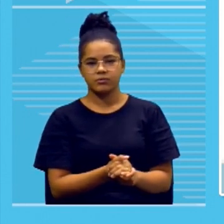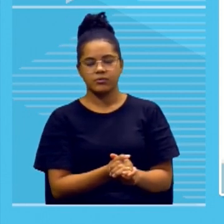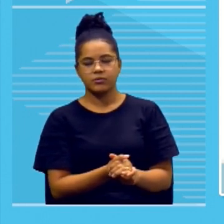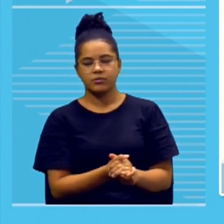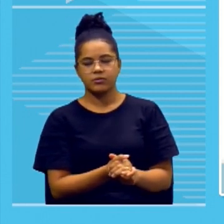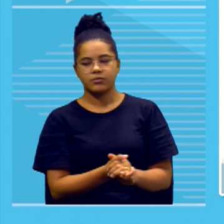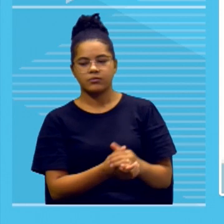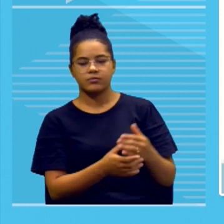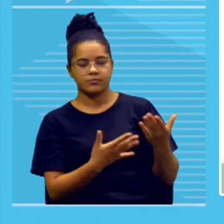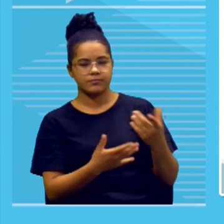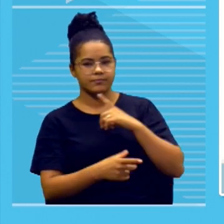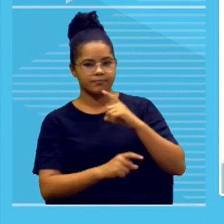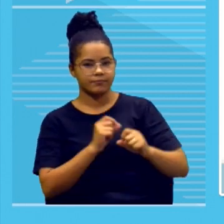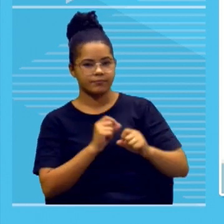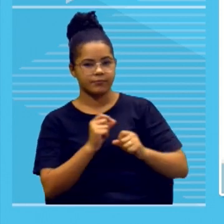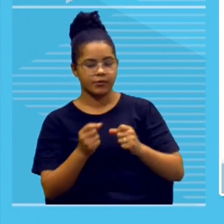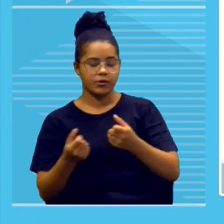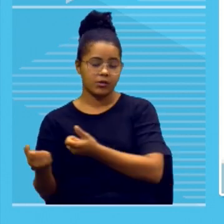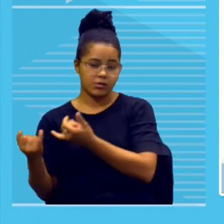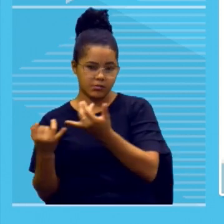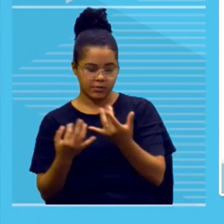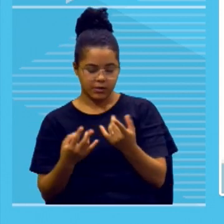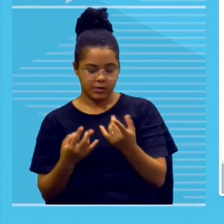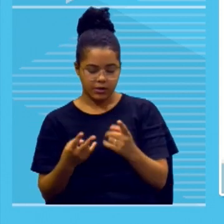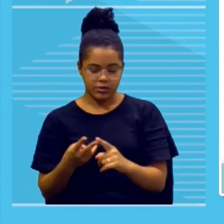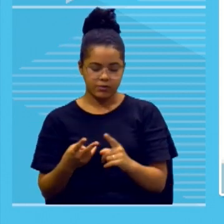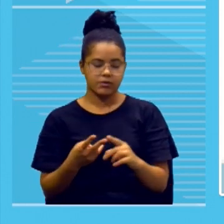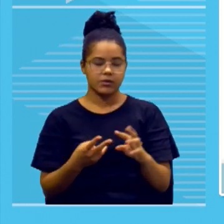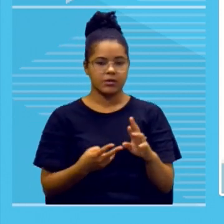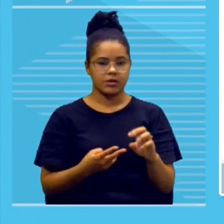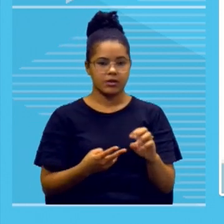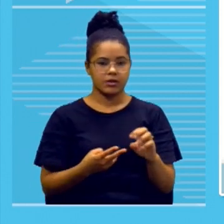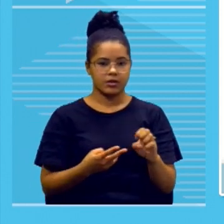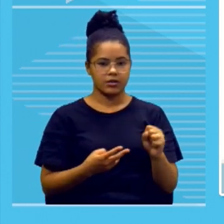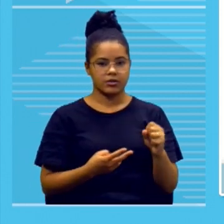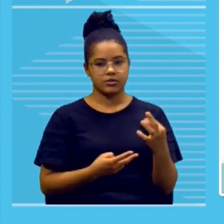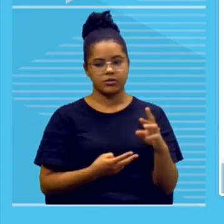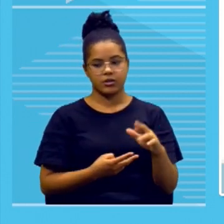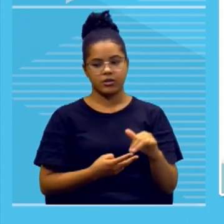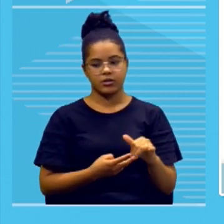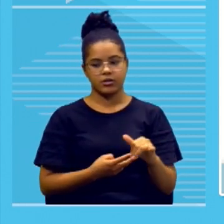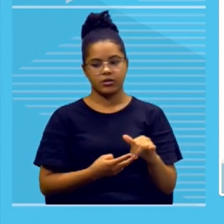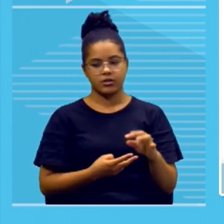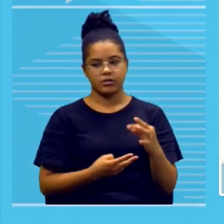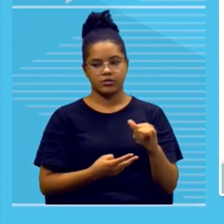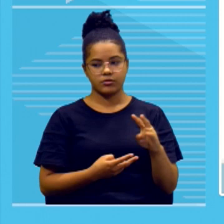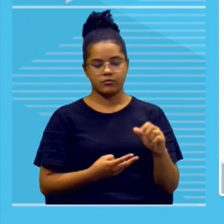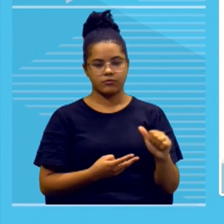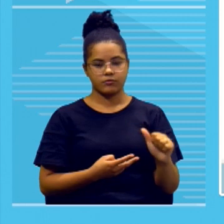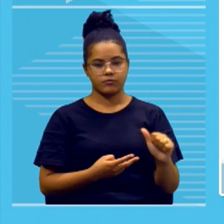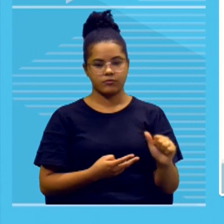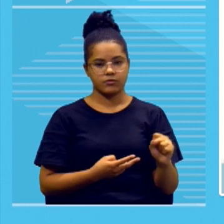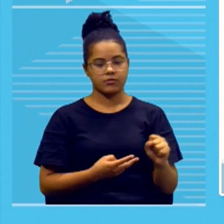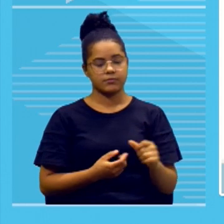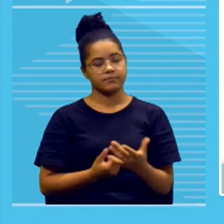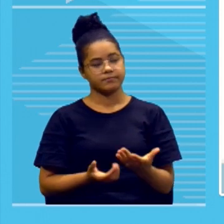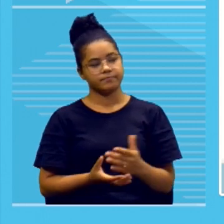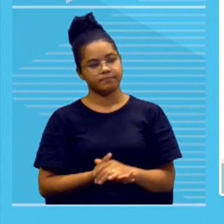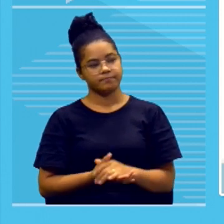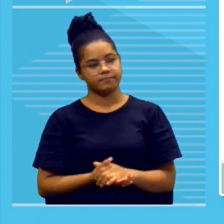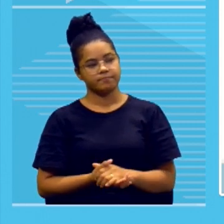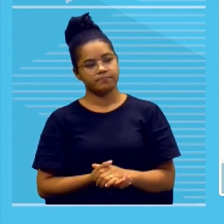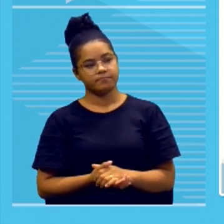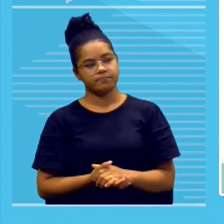restritivas. Temos as explicativas e temos as restritivas. As explicativas são utilizadas